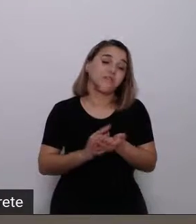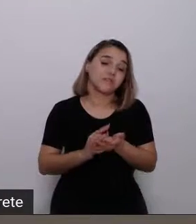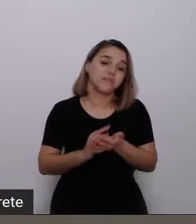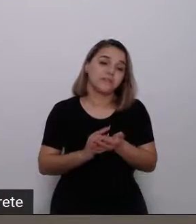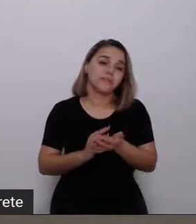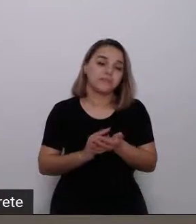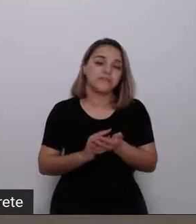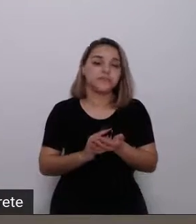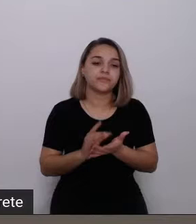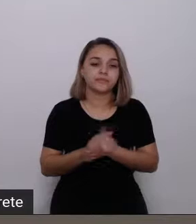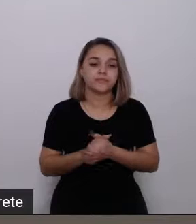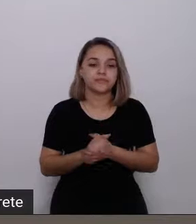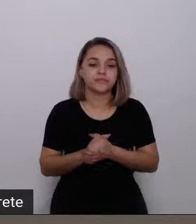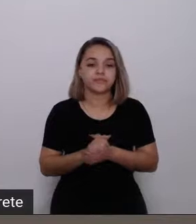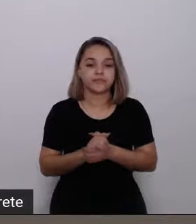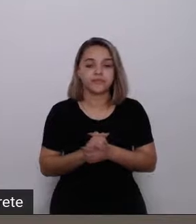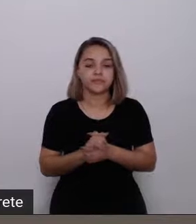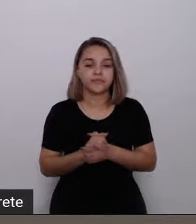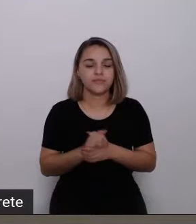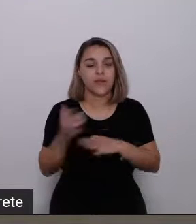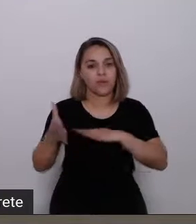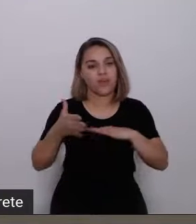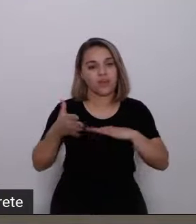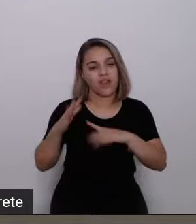é antimoderno.